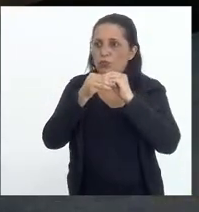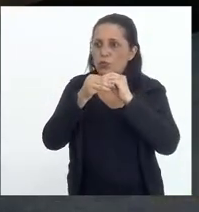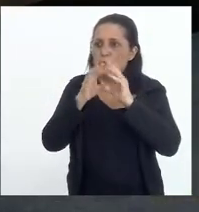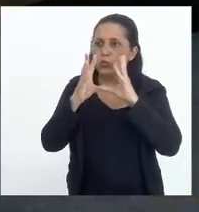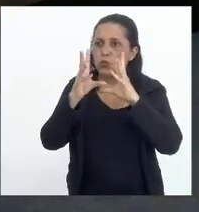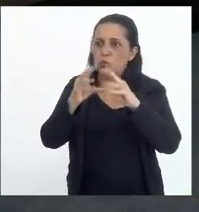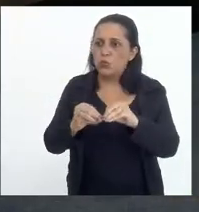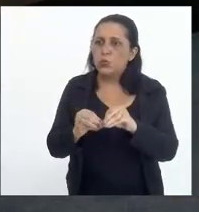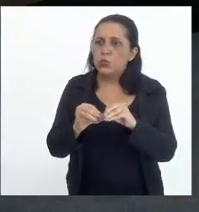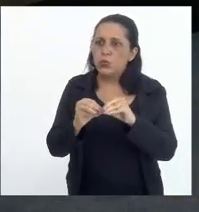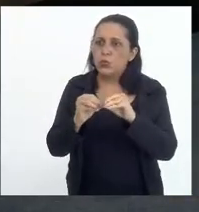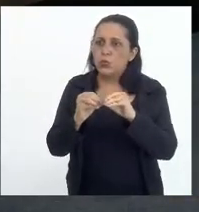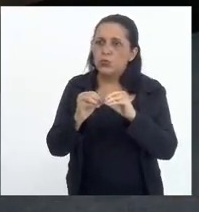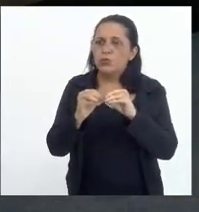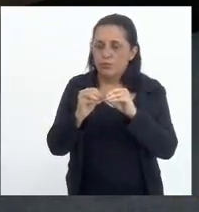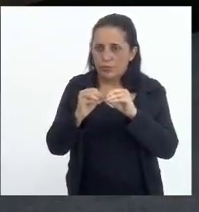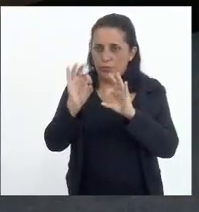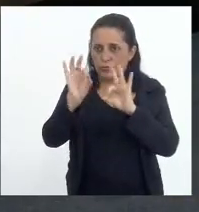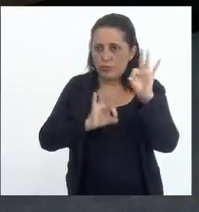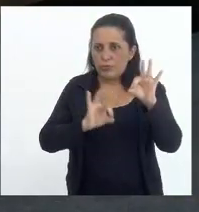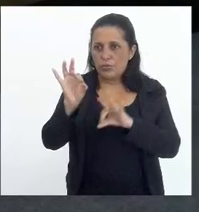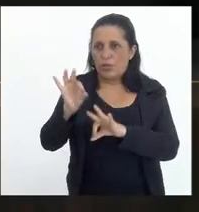que fizemos a esse projeto.